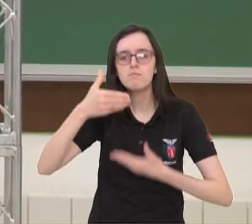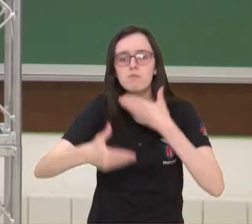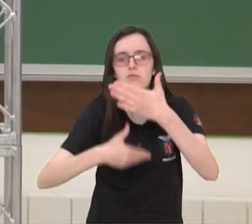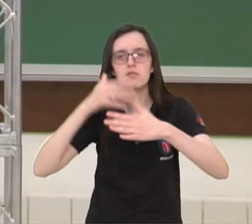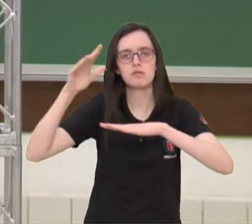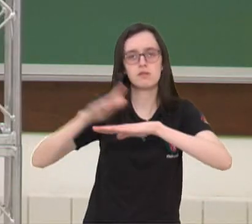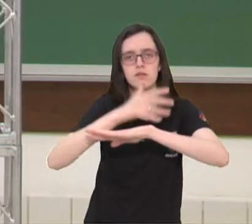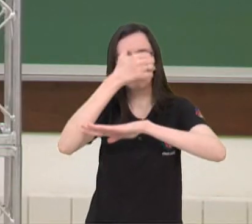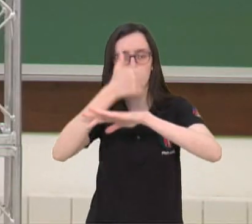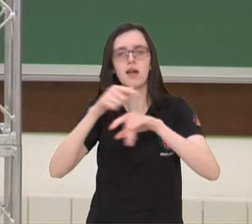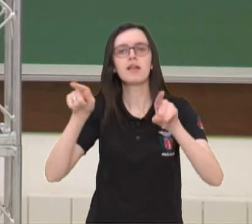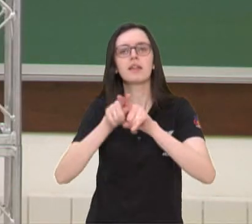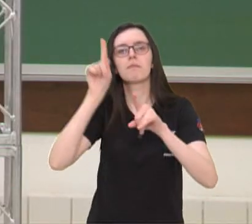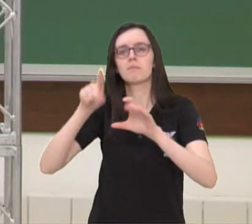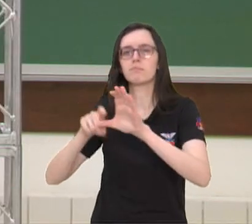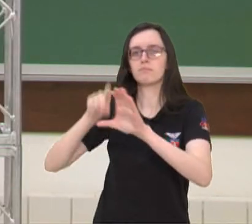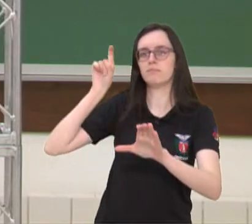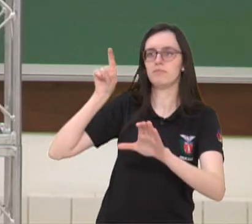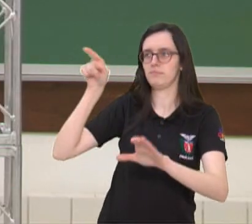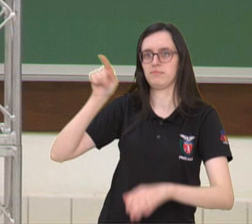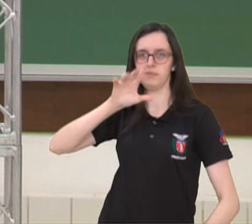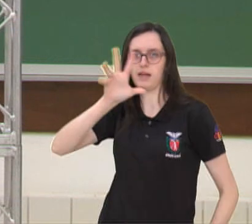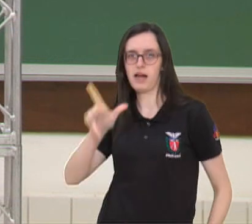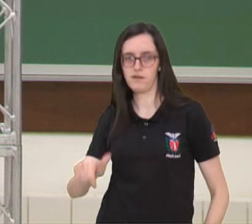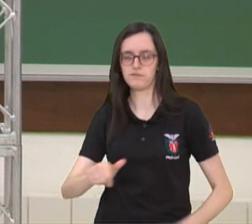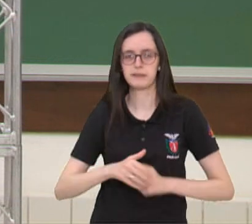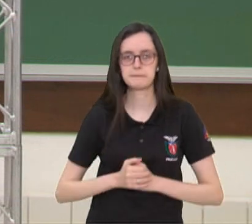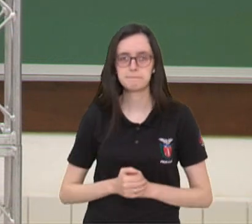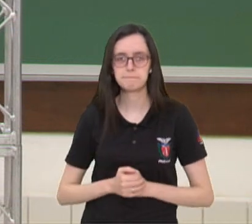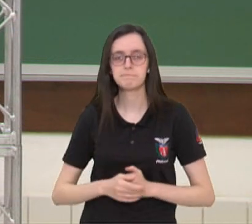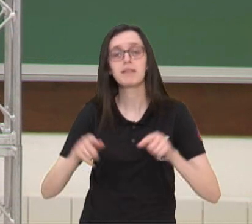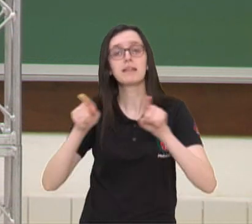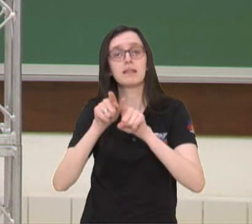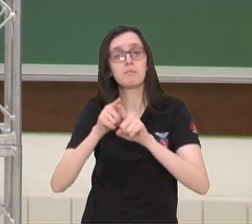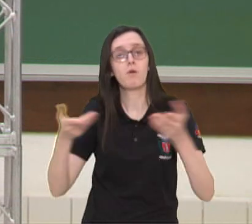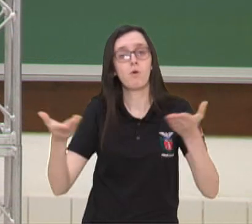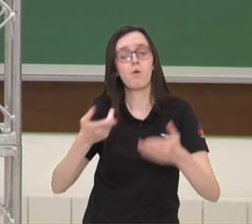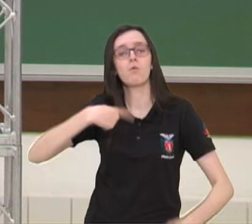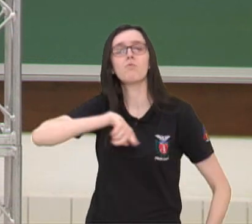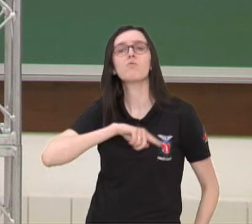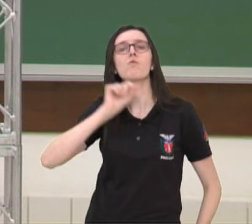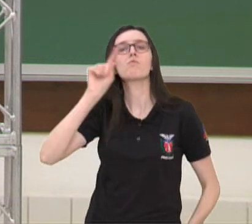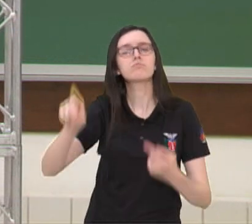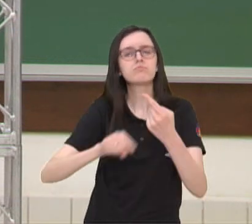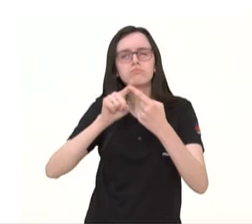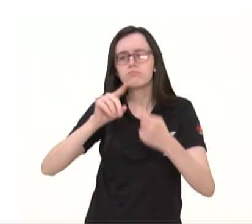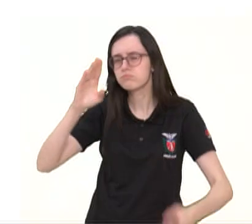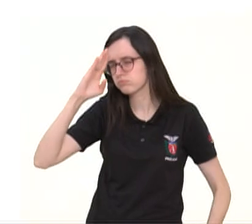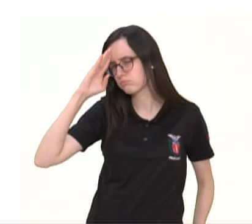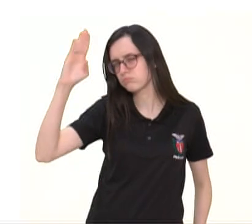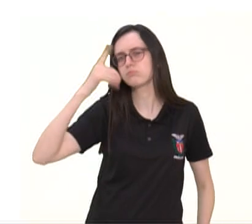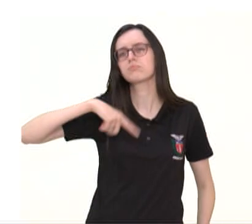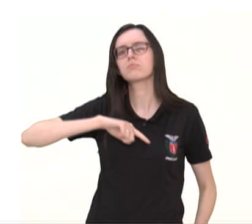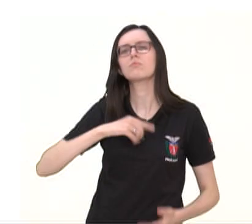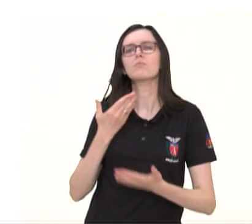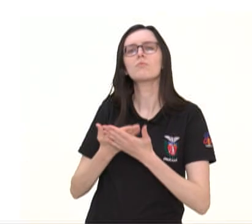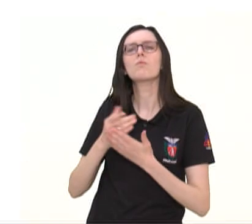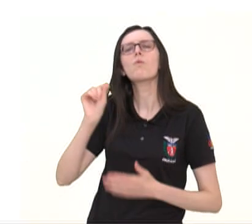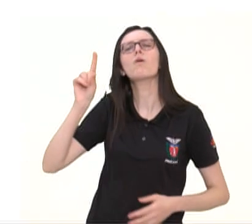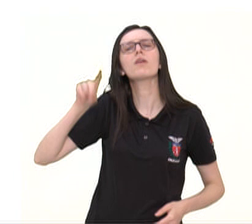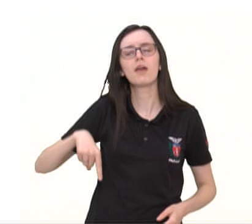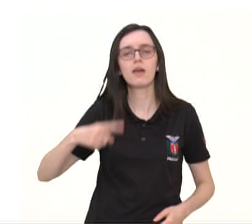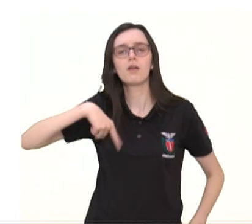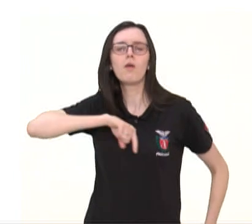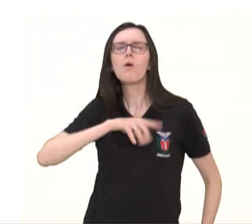colonização como descolonização da África. Também, nós vamos hoje, o objetivo principal da nossa aula é a